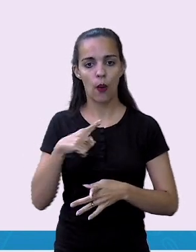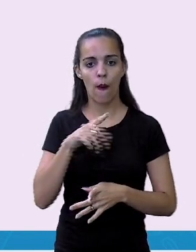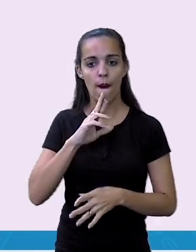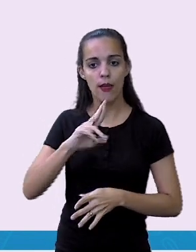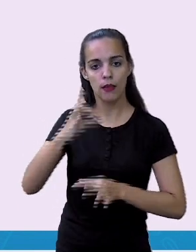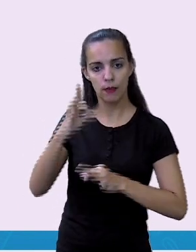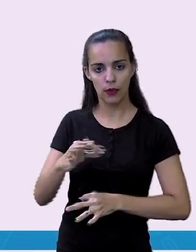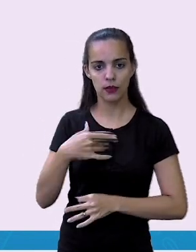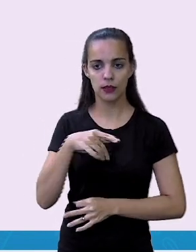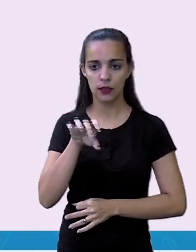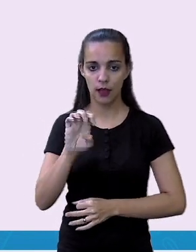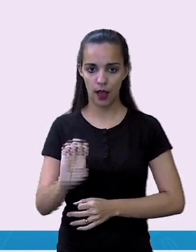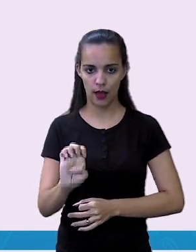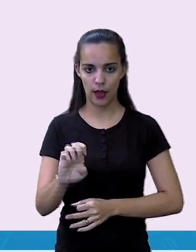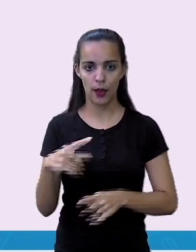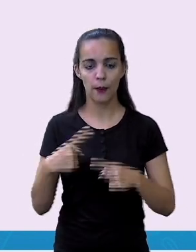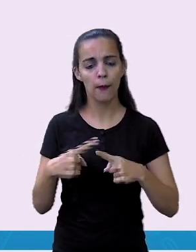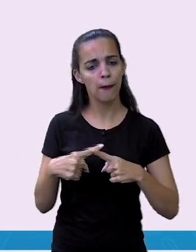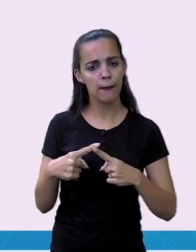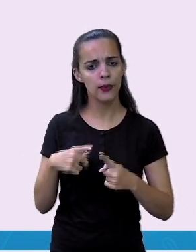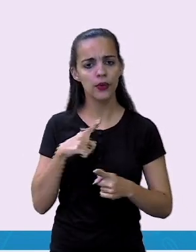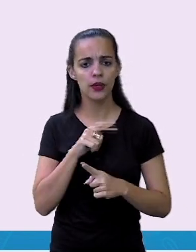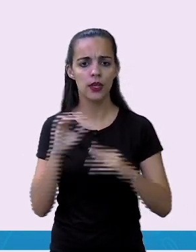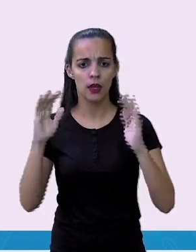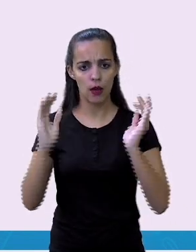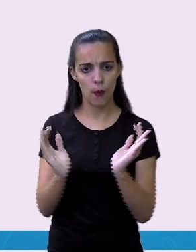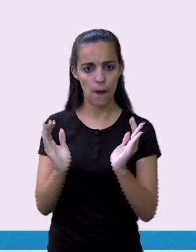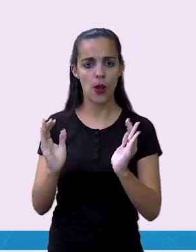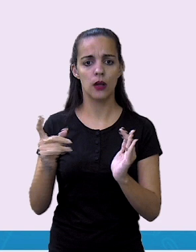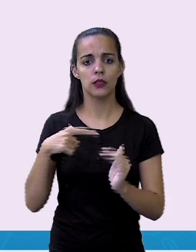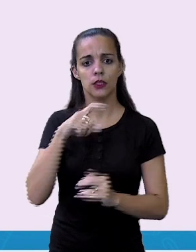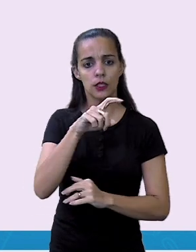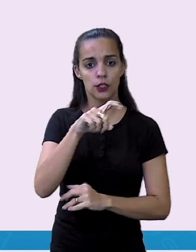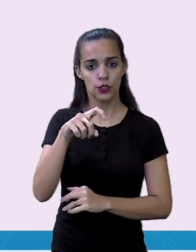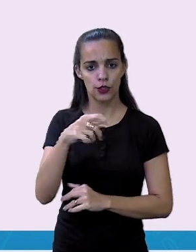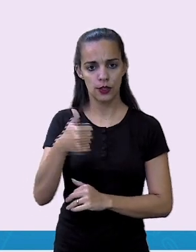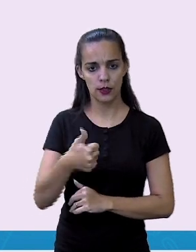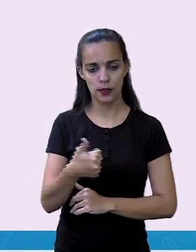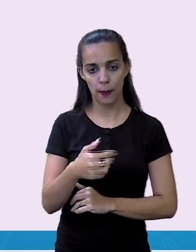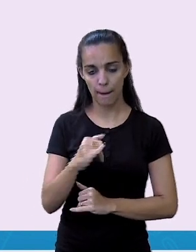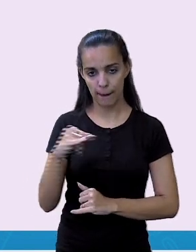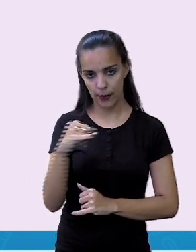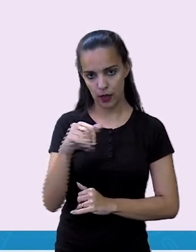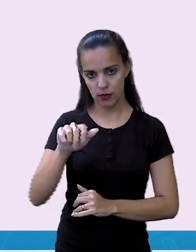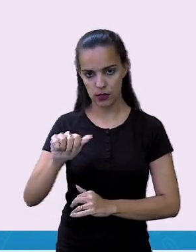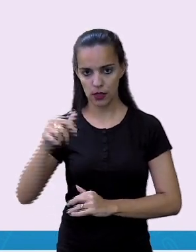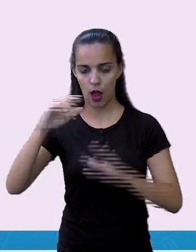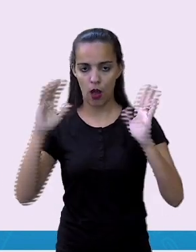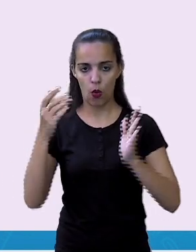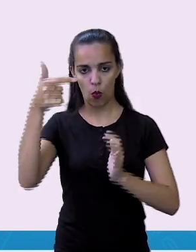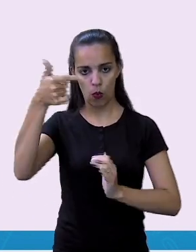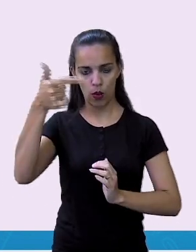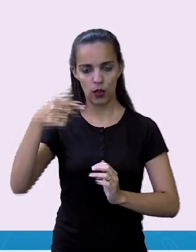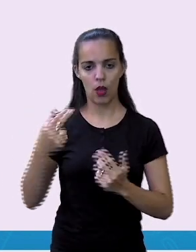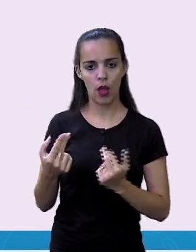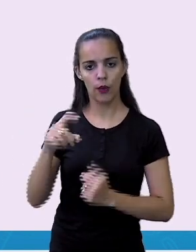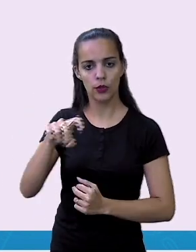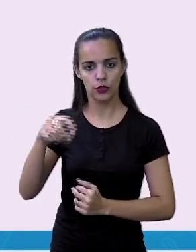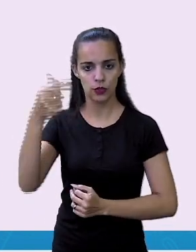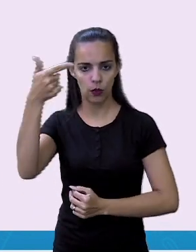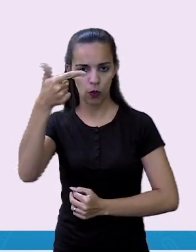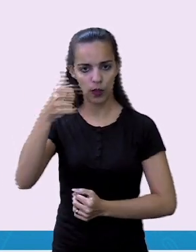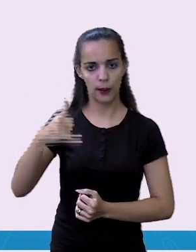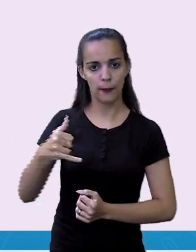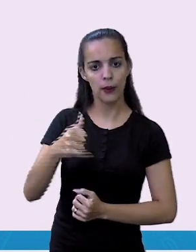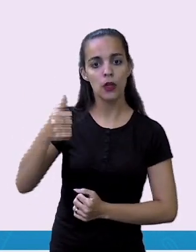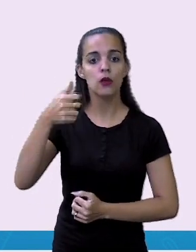a correta. O quadrado do primeiro menos... Não, vamos parar para pensar? Nem a letra